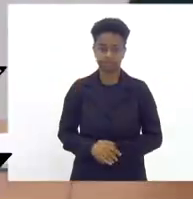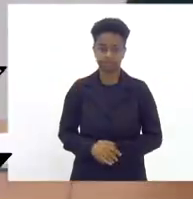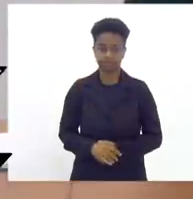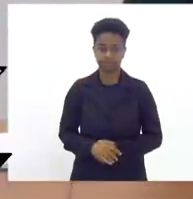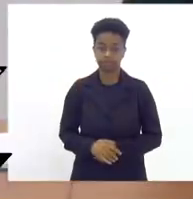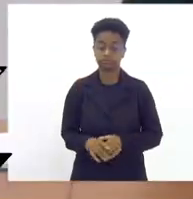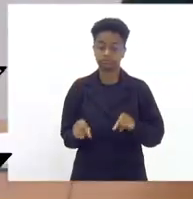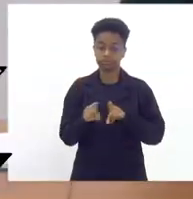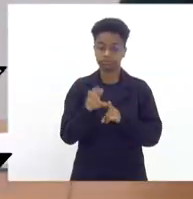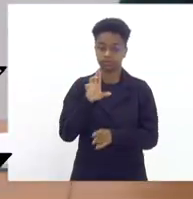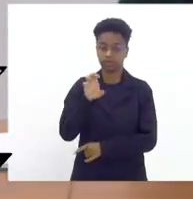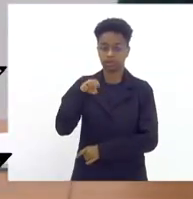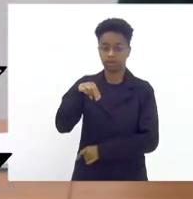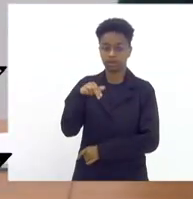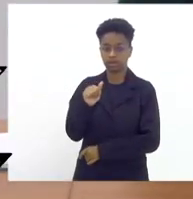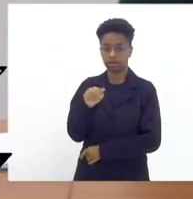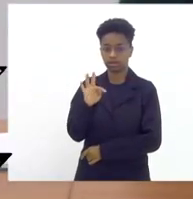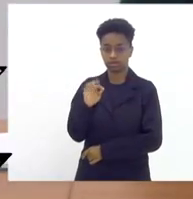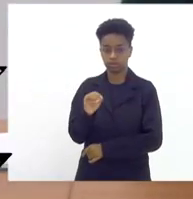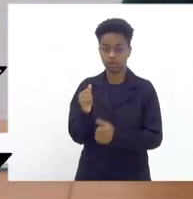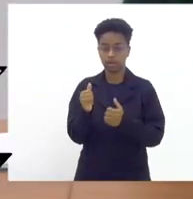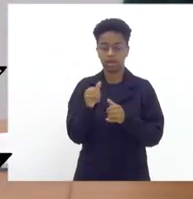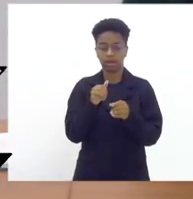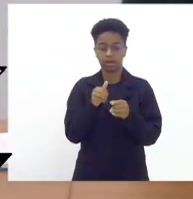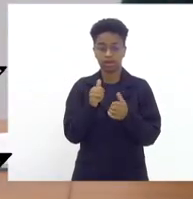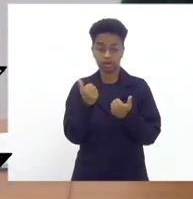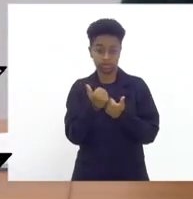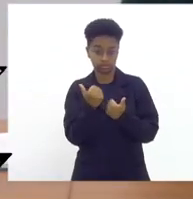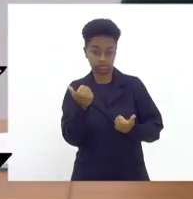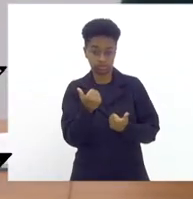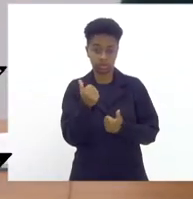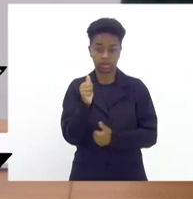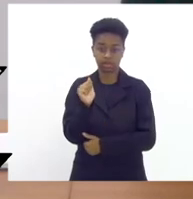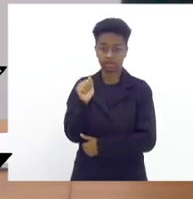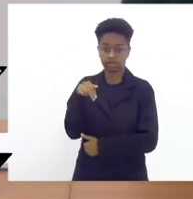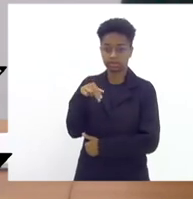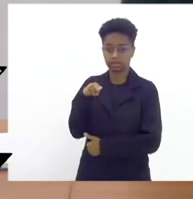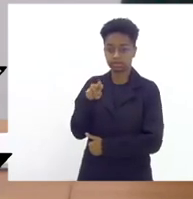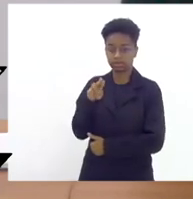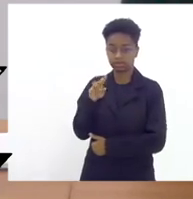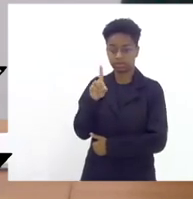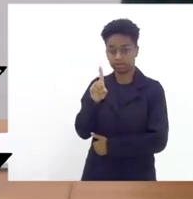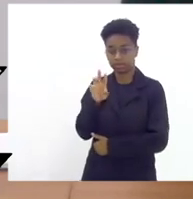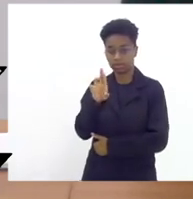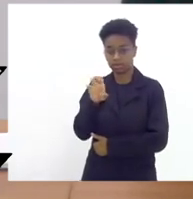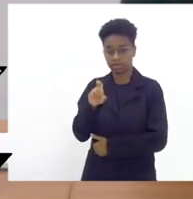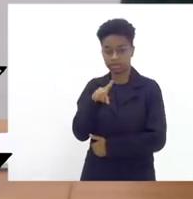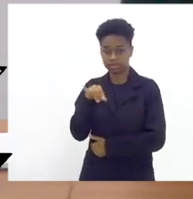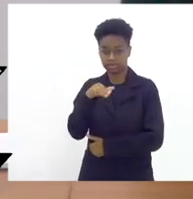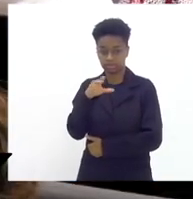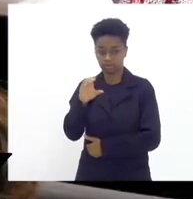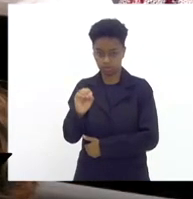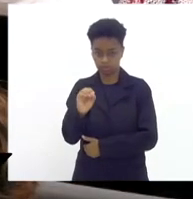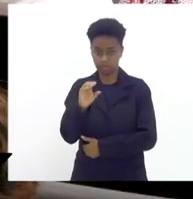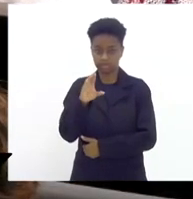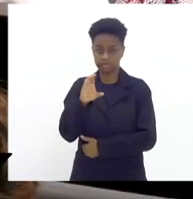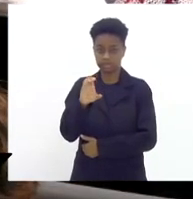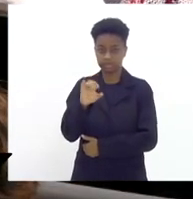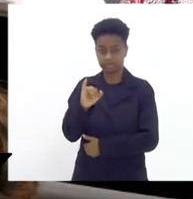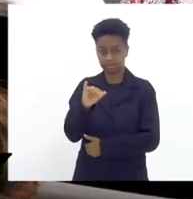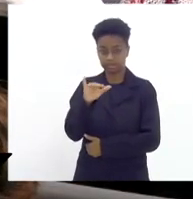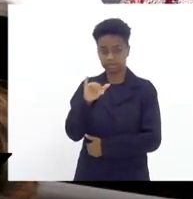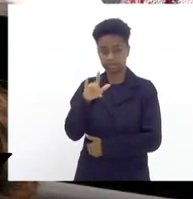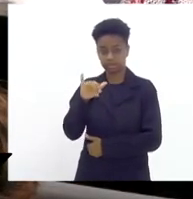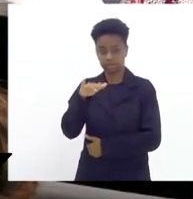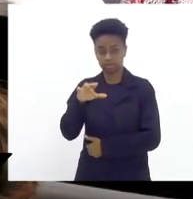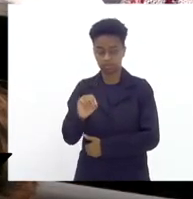há também o Renato que é da assessoria do deputado Andrézinho Siciliano um membro muito cativo aqui da nossa comissão que